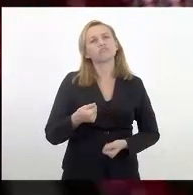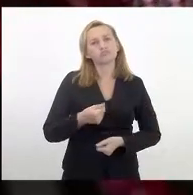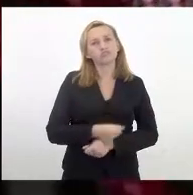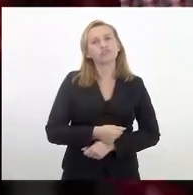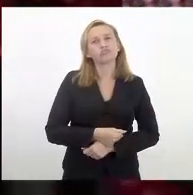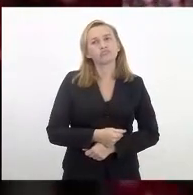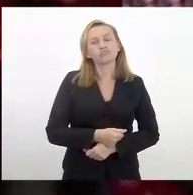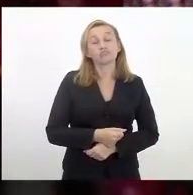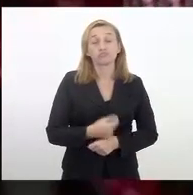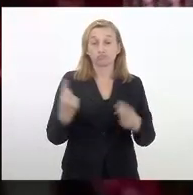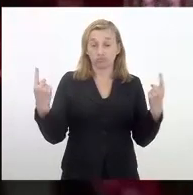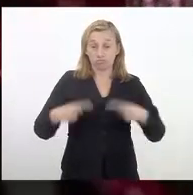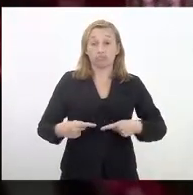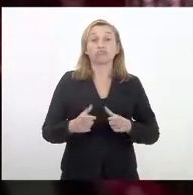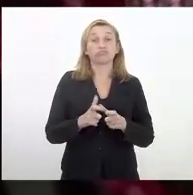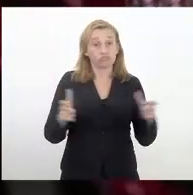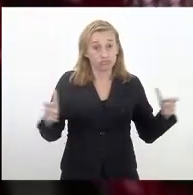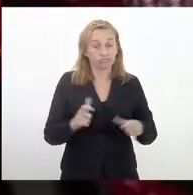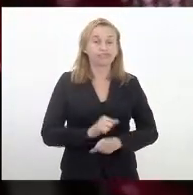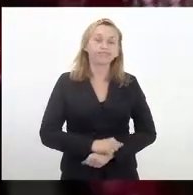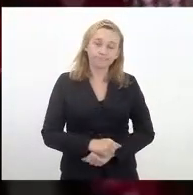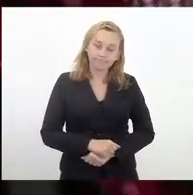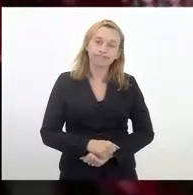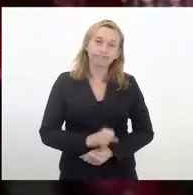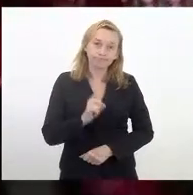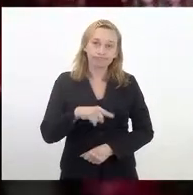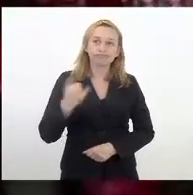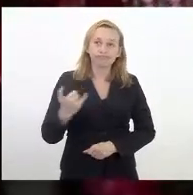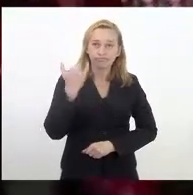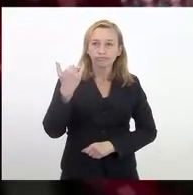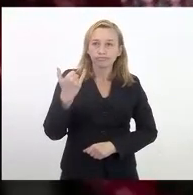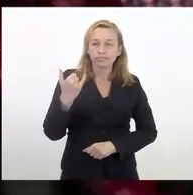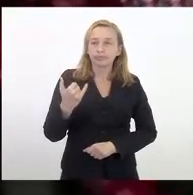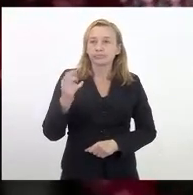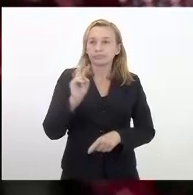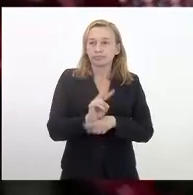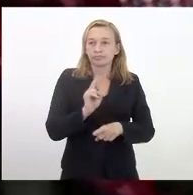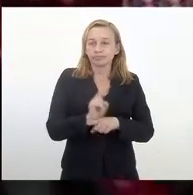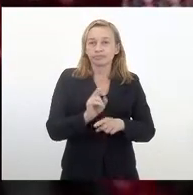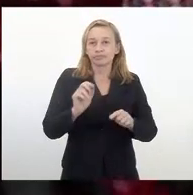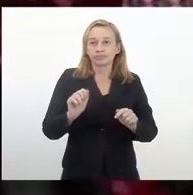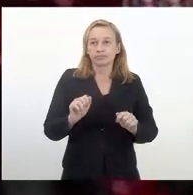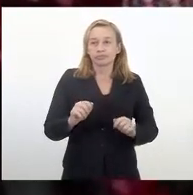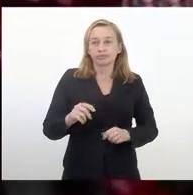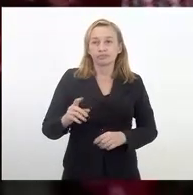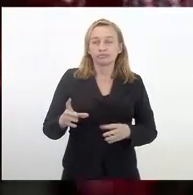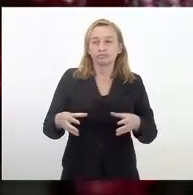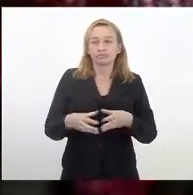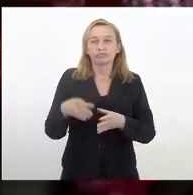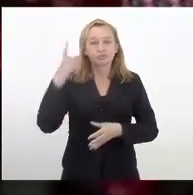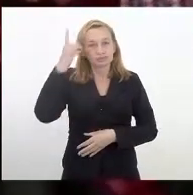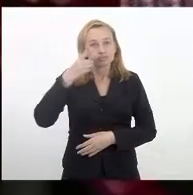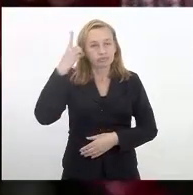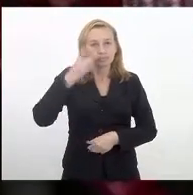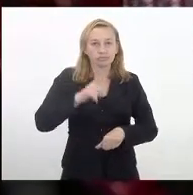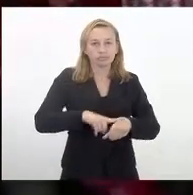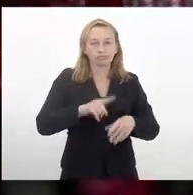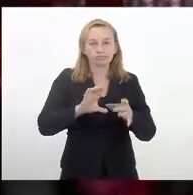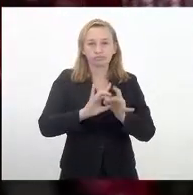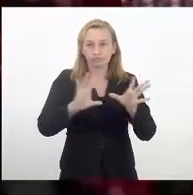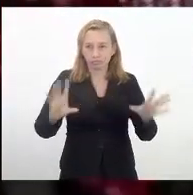e com muitos desafios então é importante que nós defendamos O parlamento brasileiro no momento em que a democracia